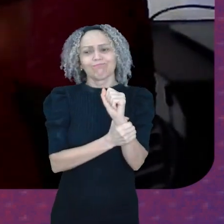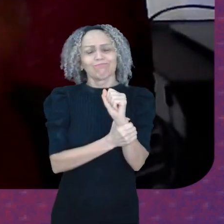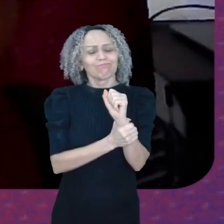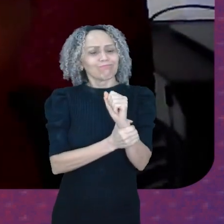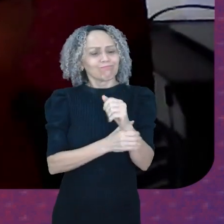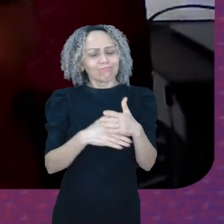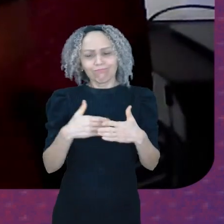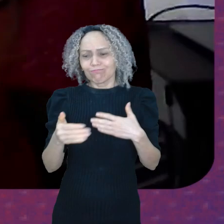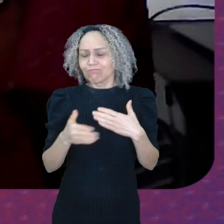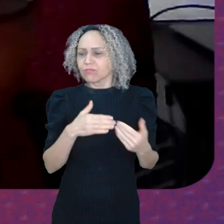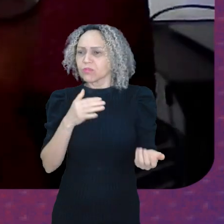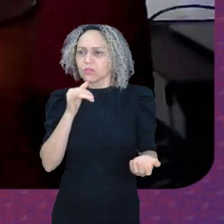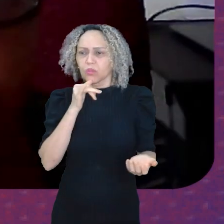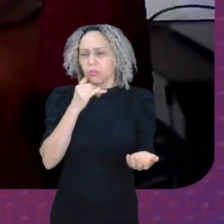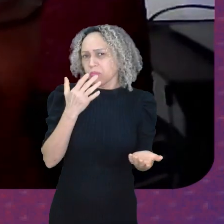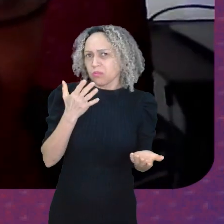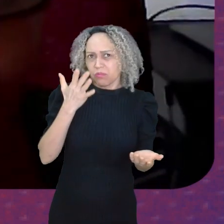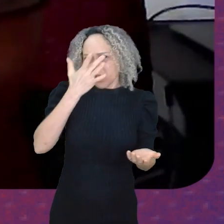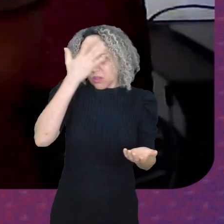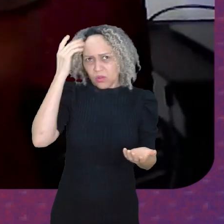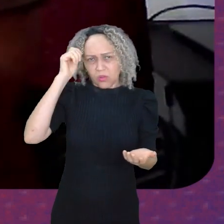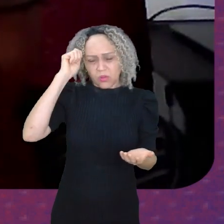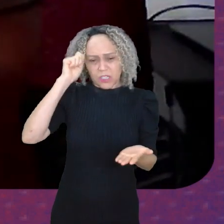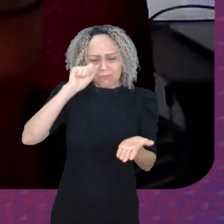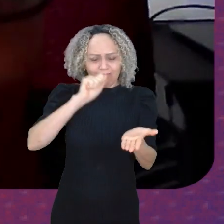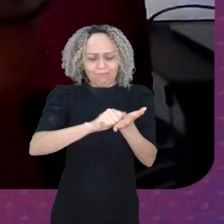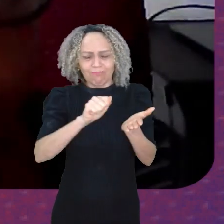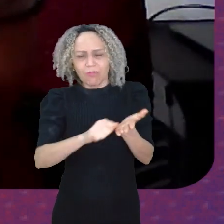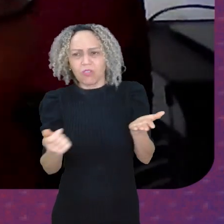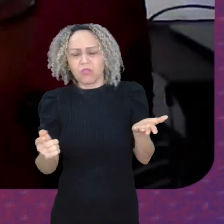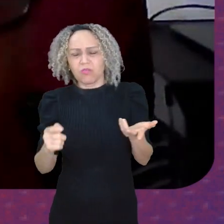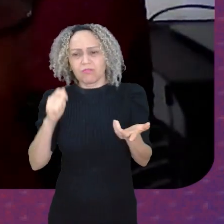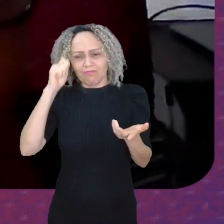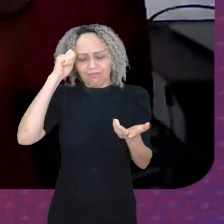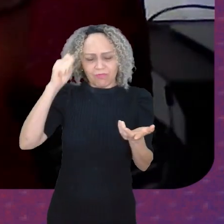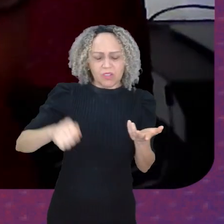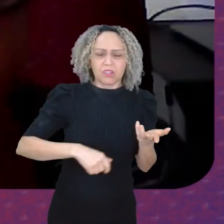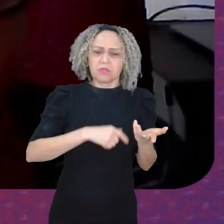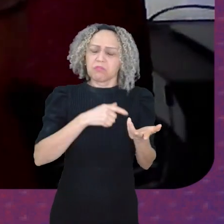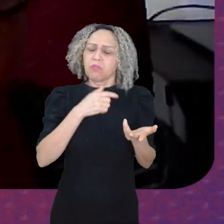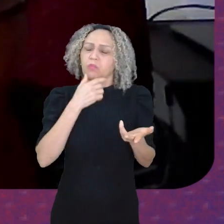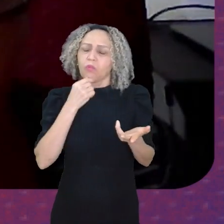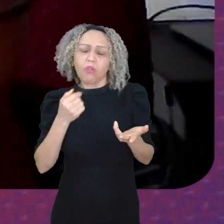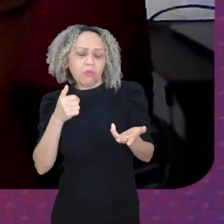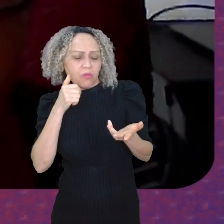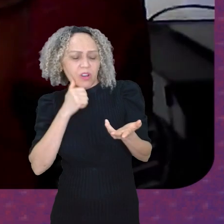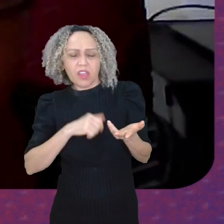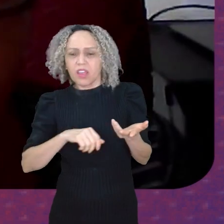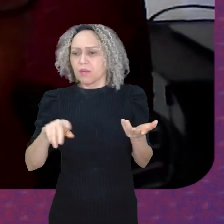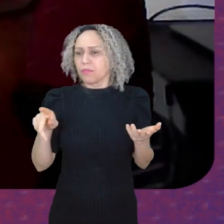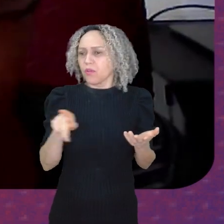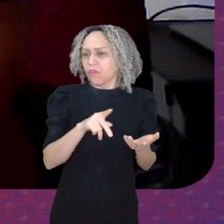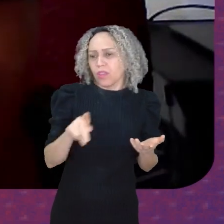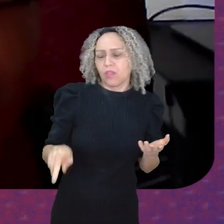como escritor, escritora, como professor, professora, como